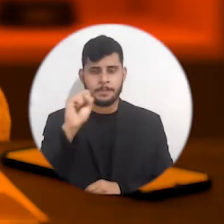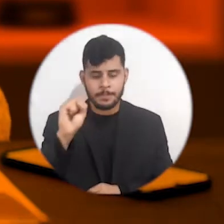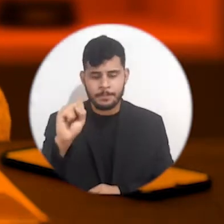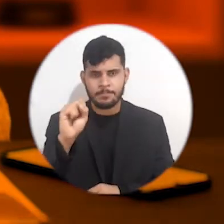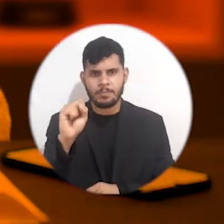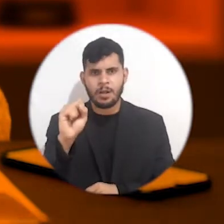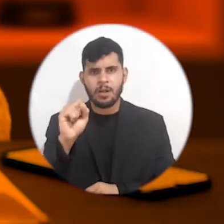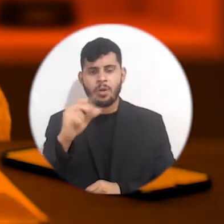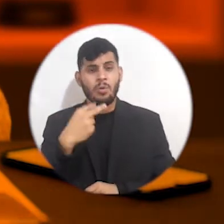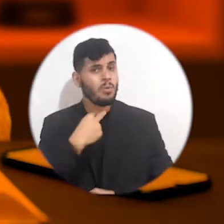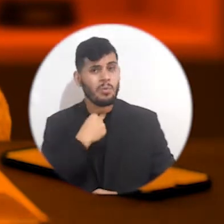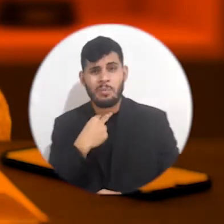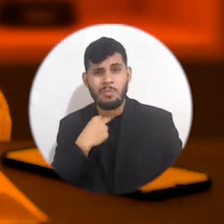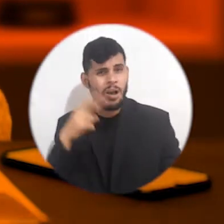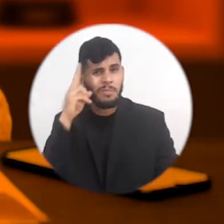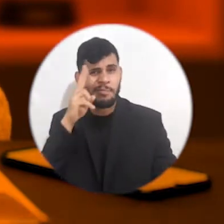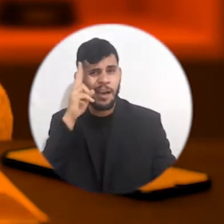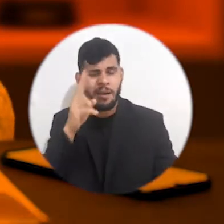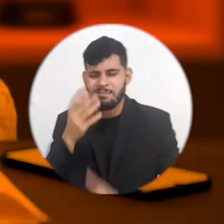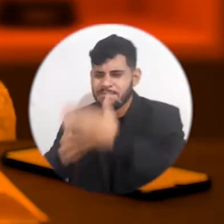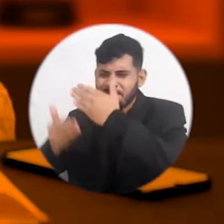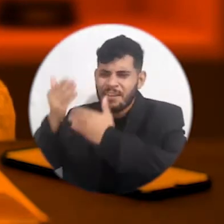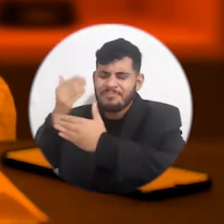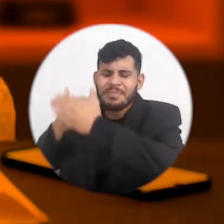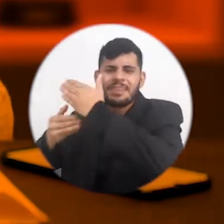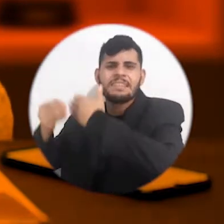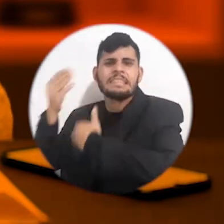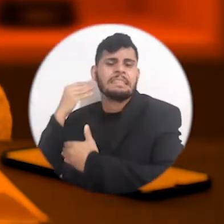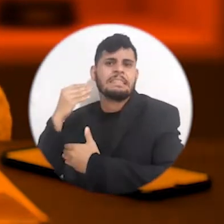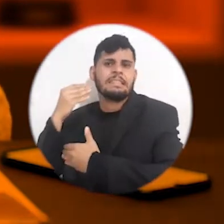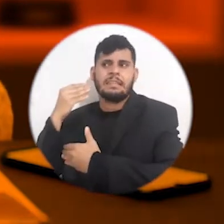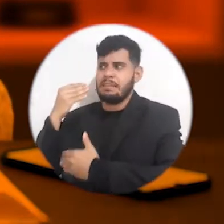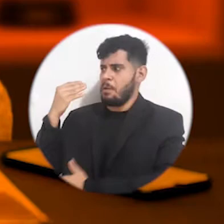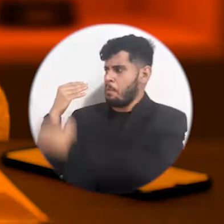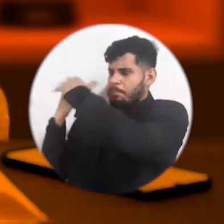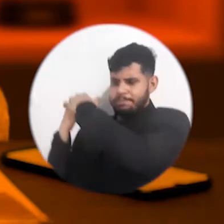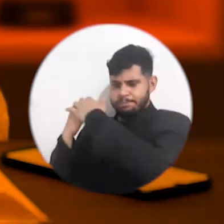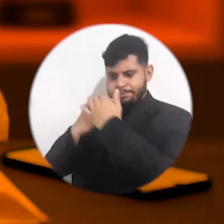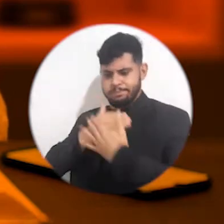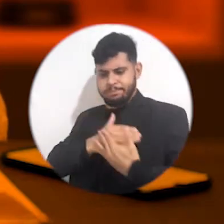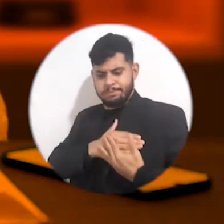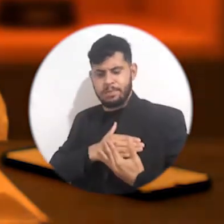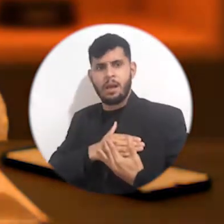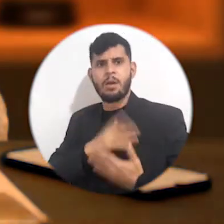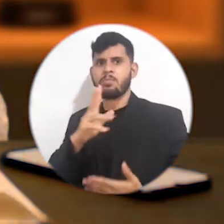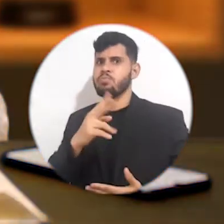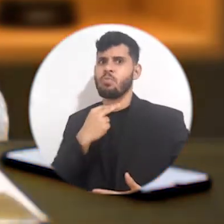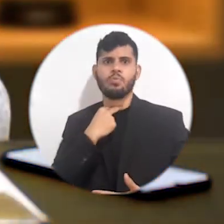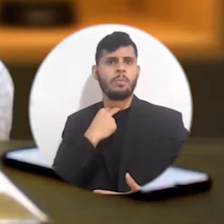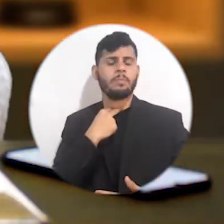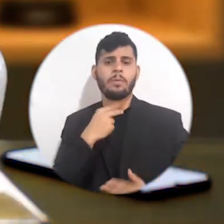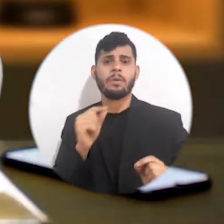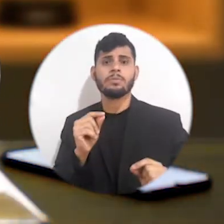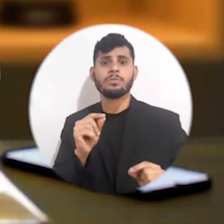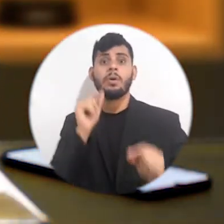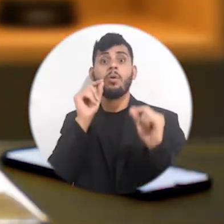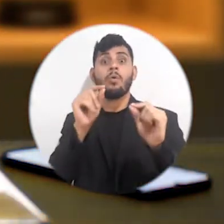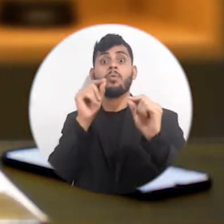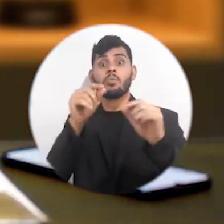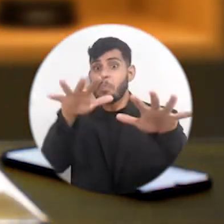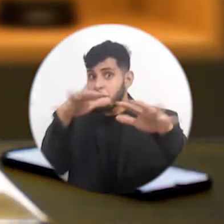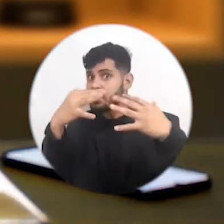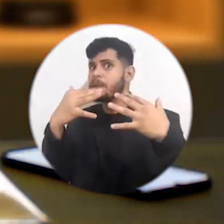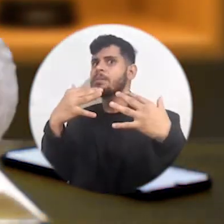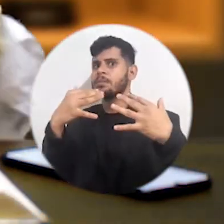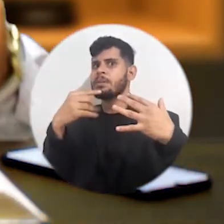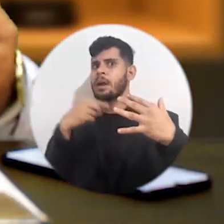das coisas passadas e nem considereis as antigas. Olha que